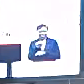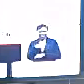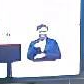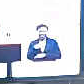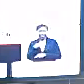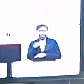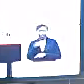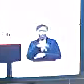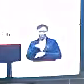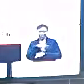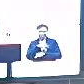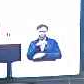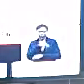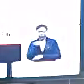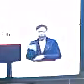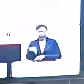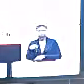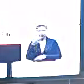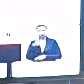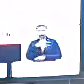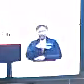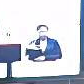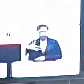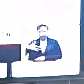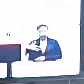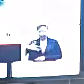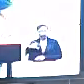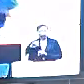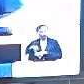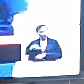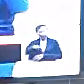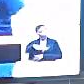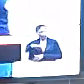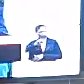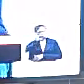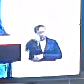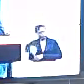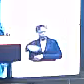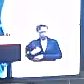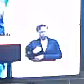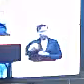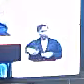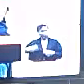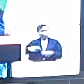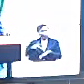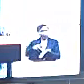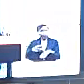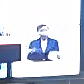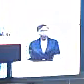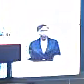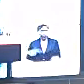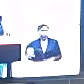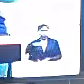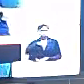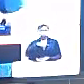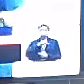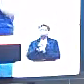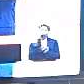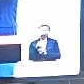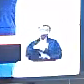deveria ter educação saúde todas as áreas que deveria sim porque a gente é vive na comunidade no meio do povo